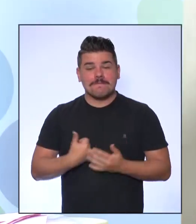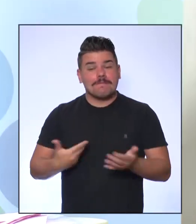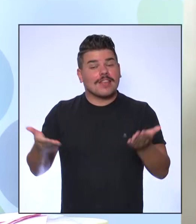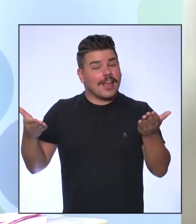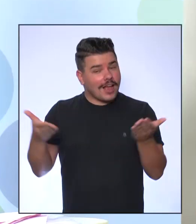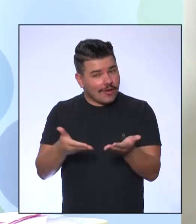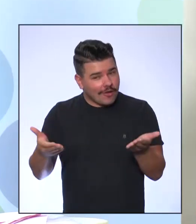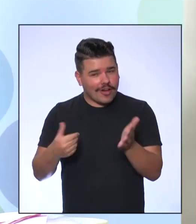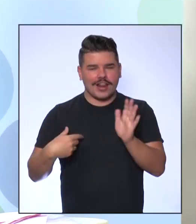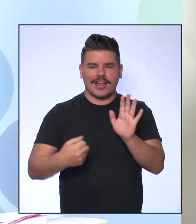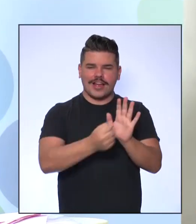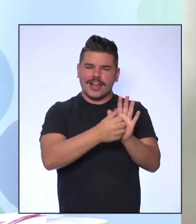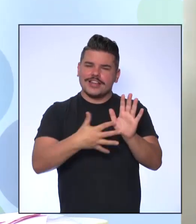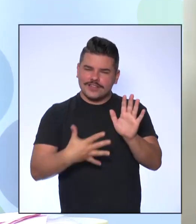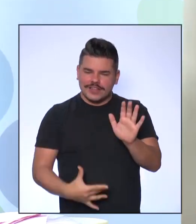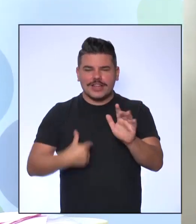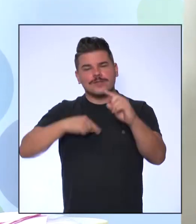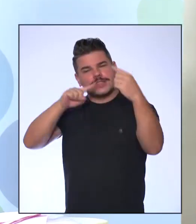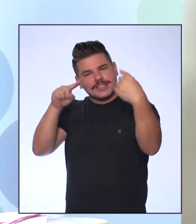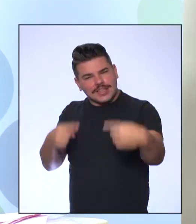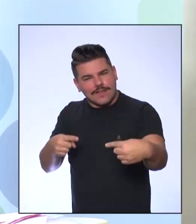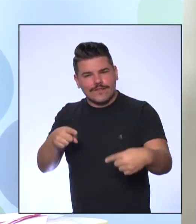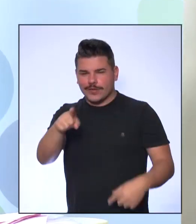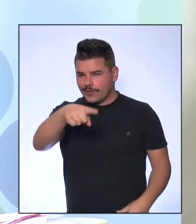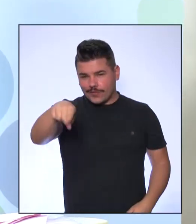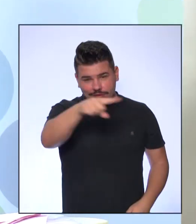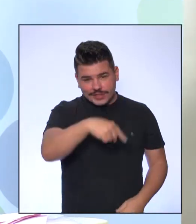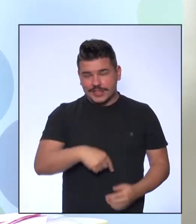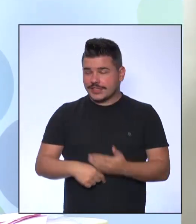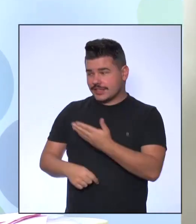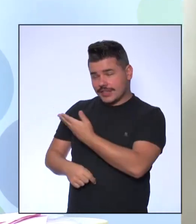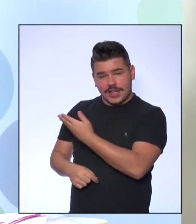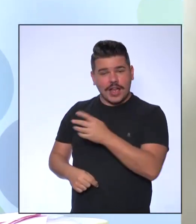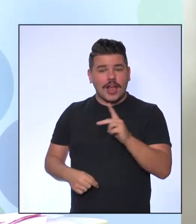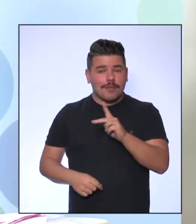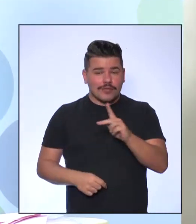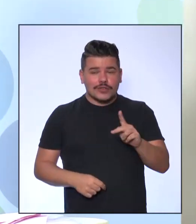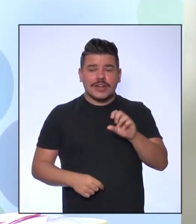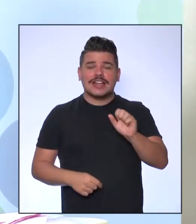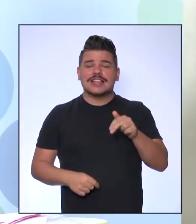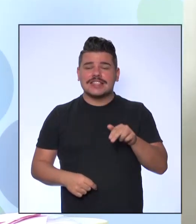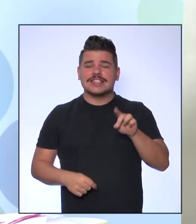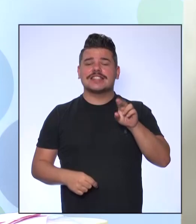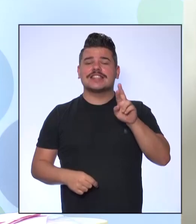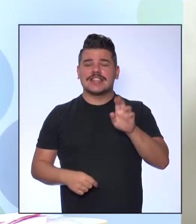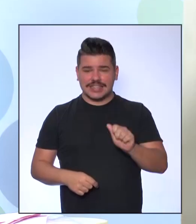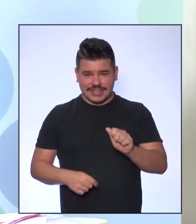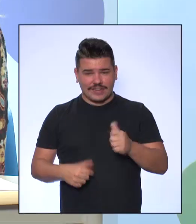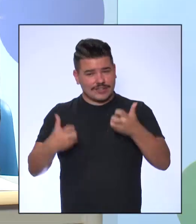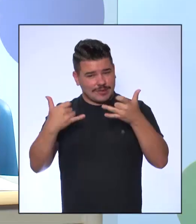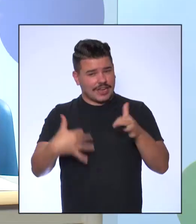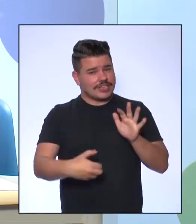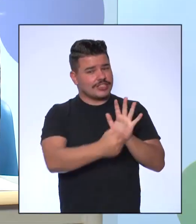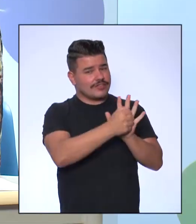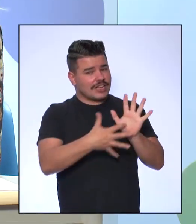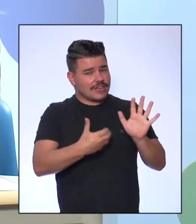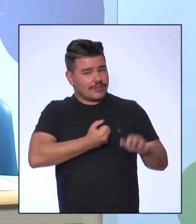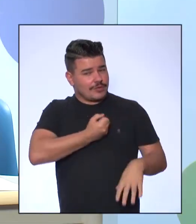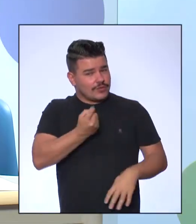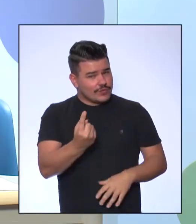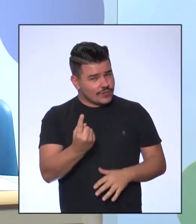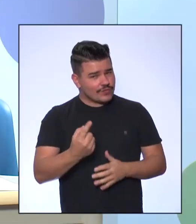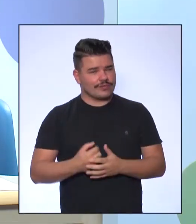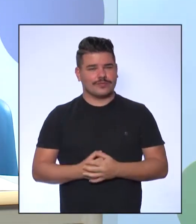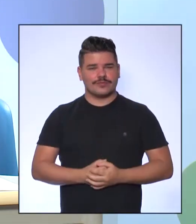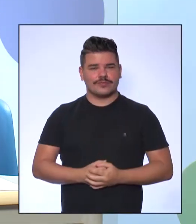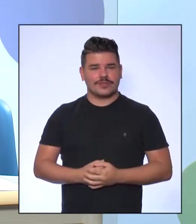uma atividade, um desafio para vocês. Então a professora Sandra irá apresentar a atividade 1. Bom, pessoal,